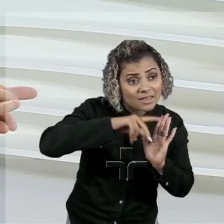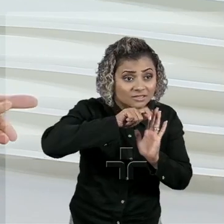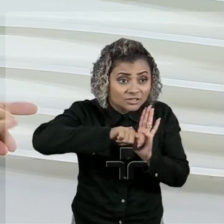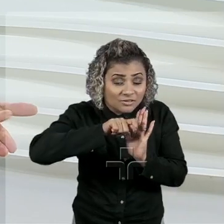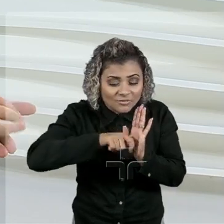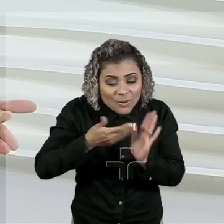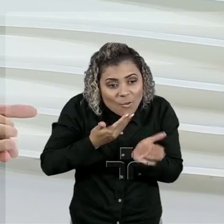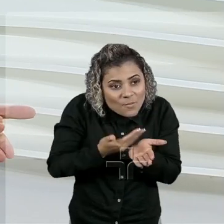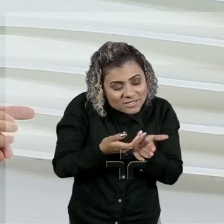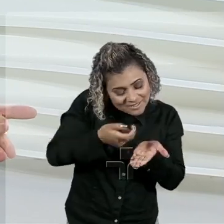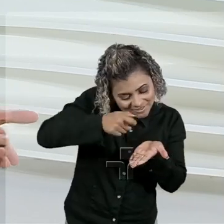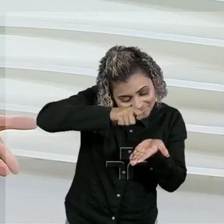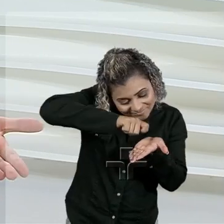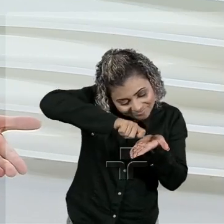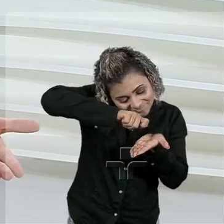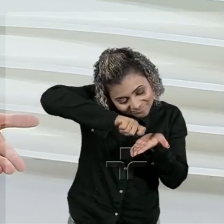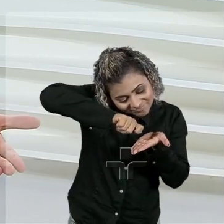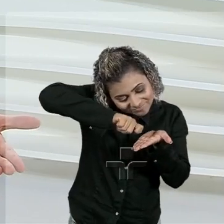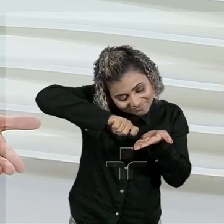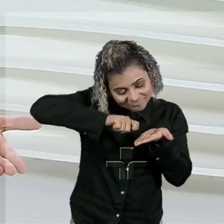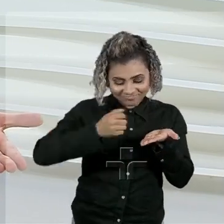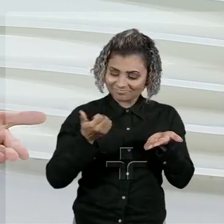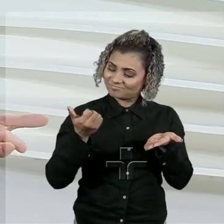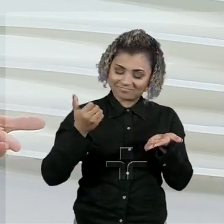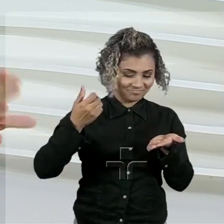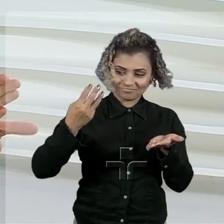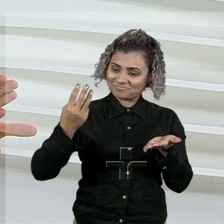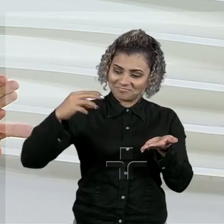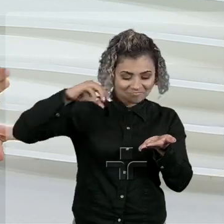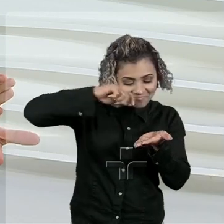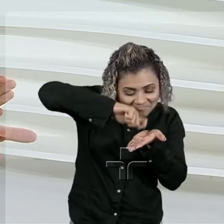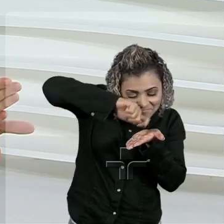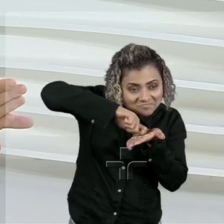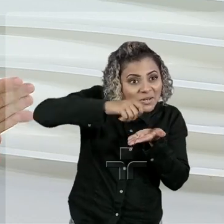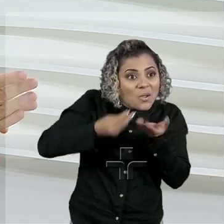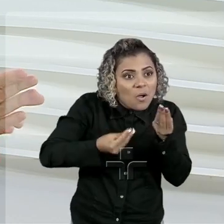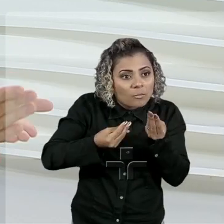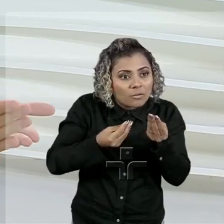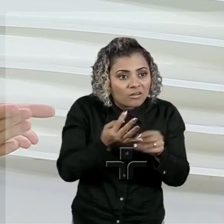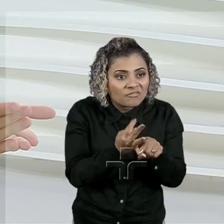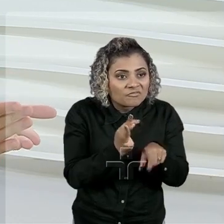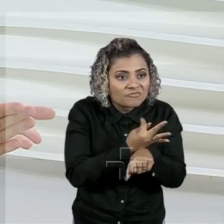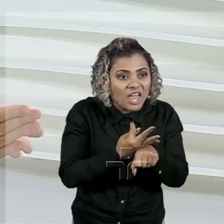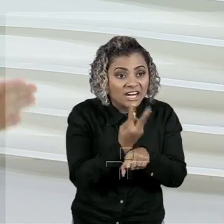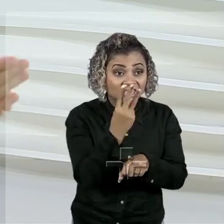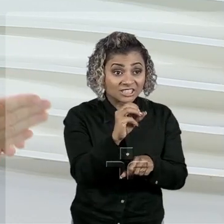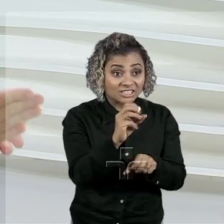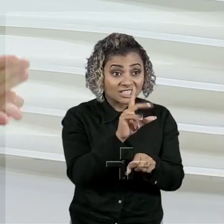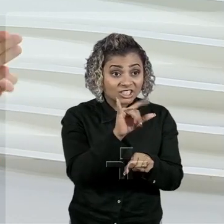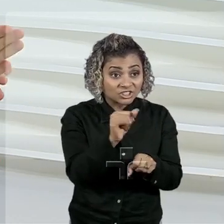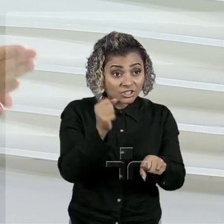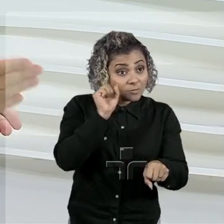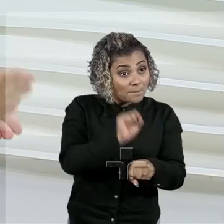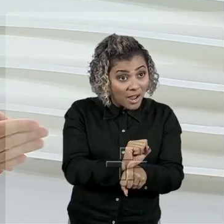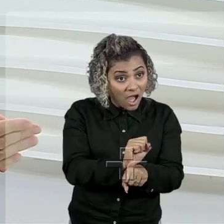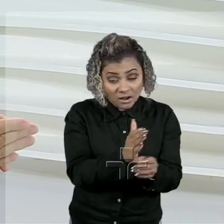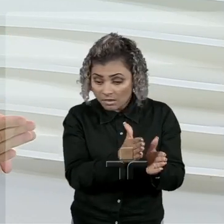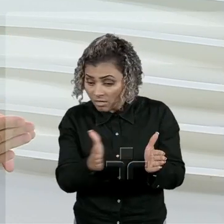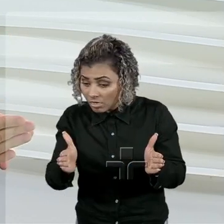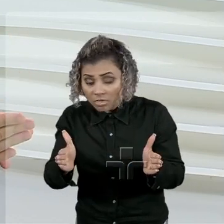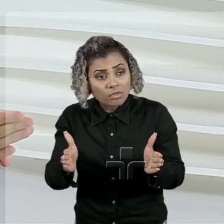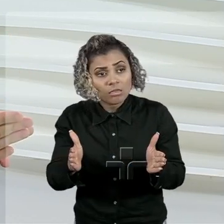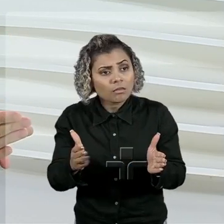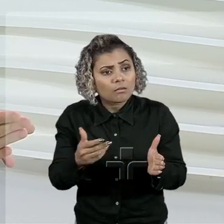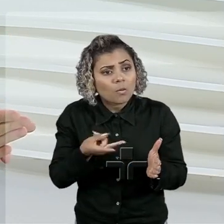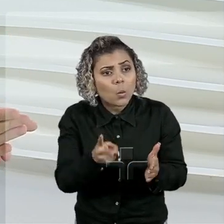fixando a mãozinha no processo da escrita, por exemplo. Quando ela sai de férias e fica 30 dias sem contato, talvez por não ter